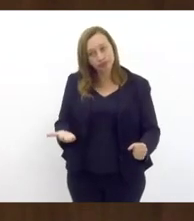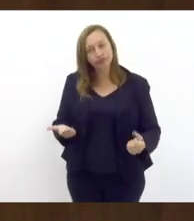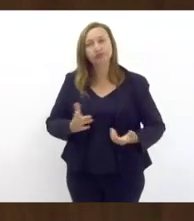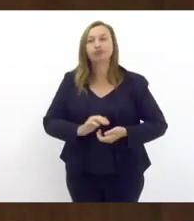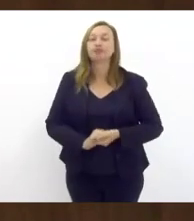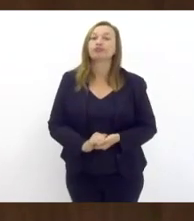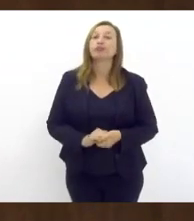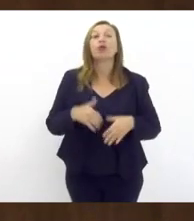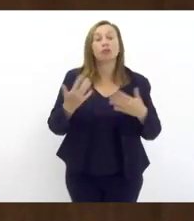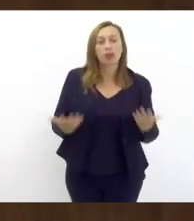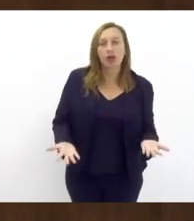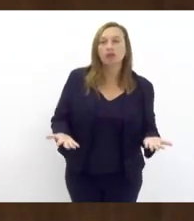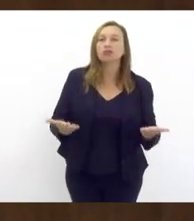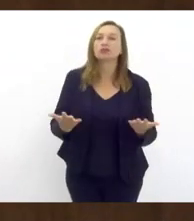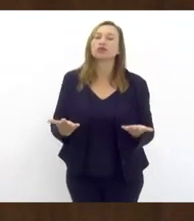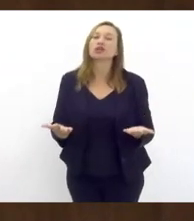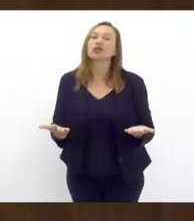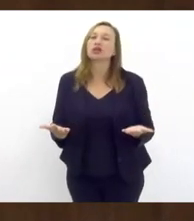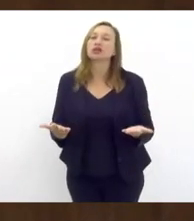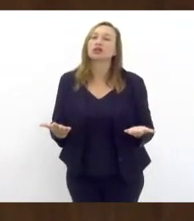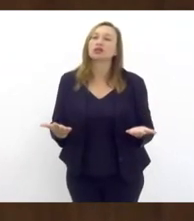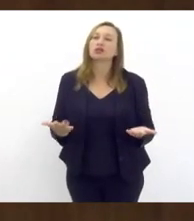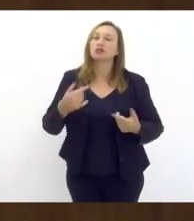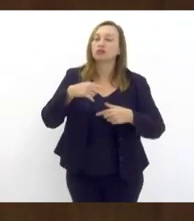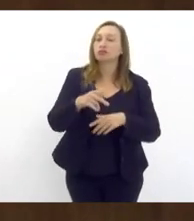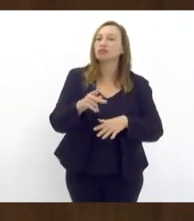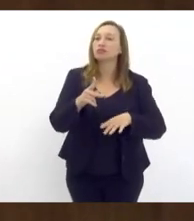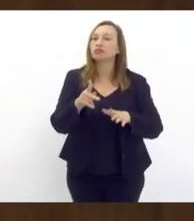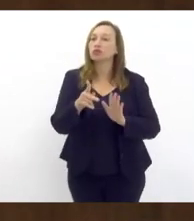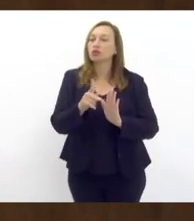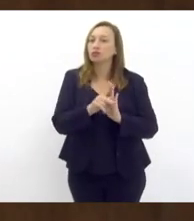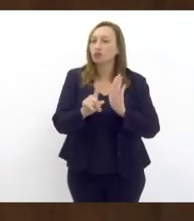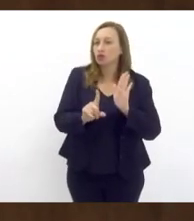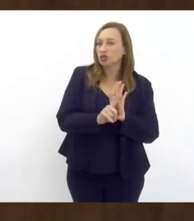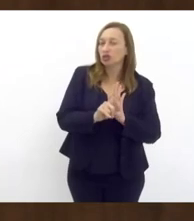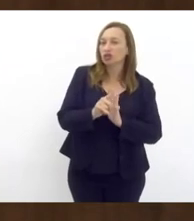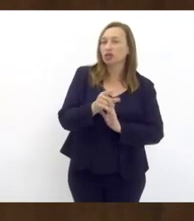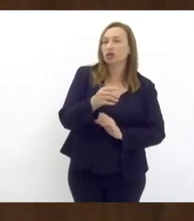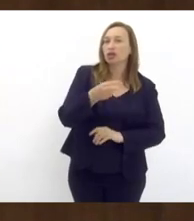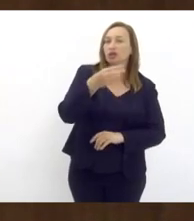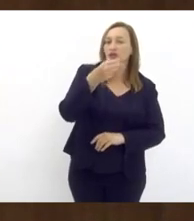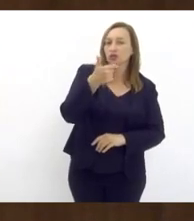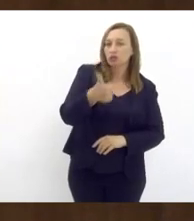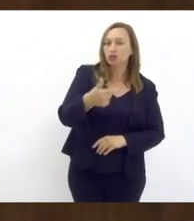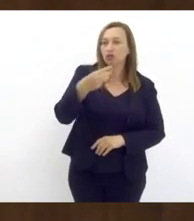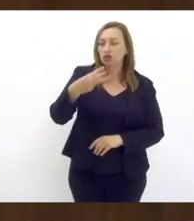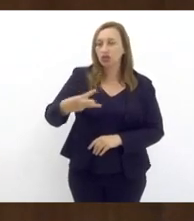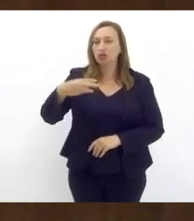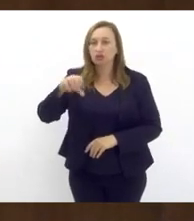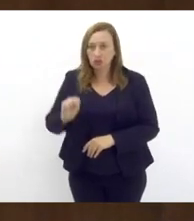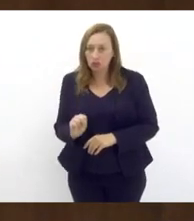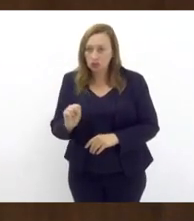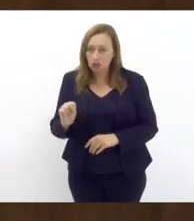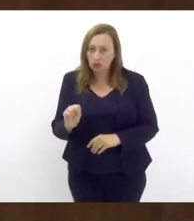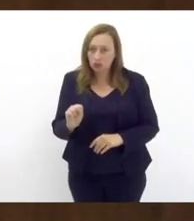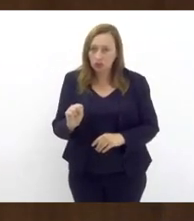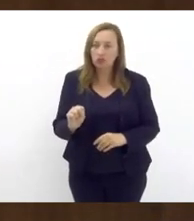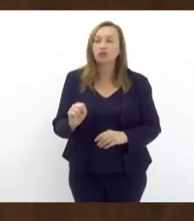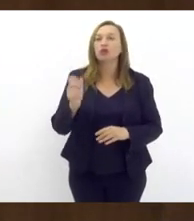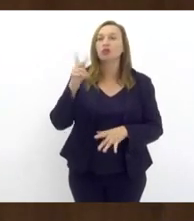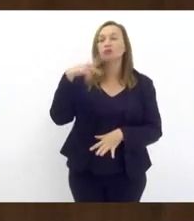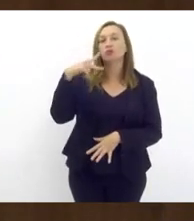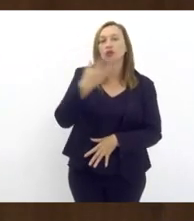desrespeitosa. Então, mais esse projeto 238-A traz a concretude de